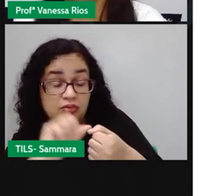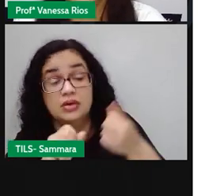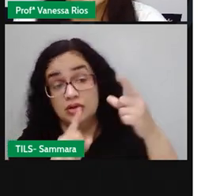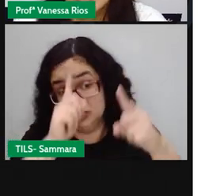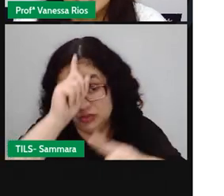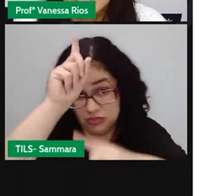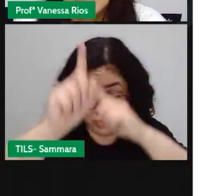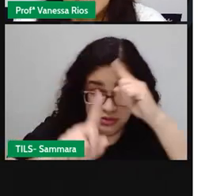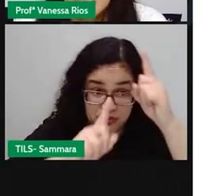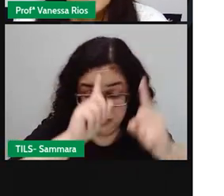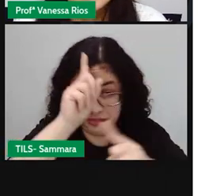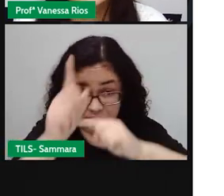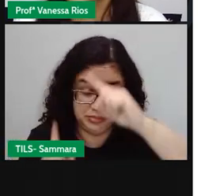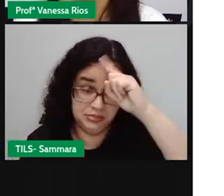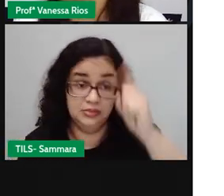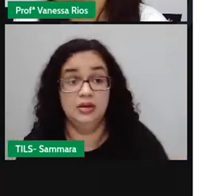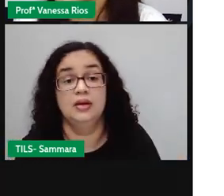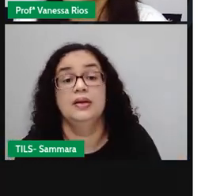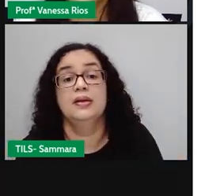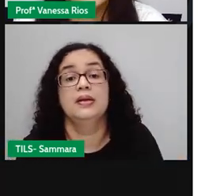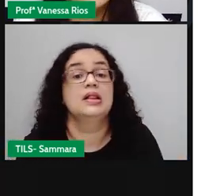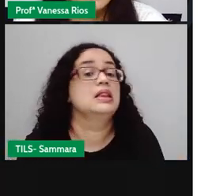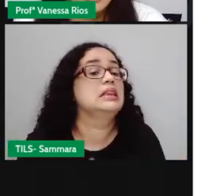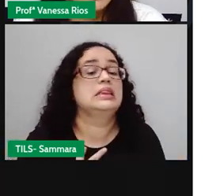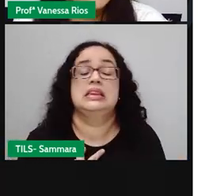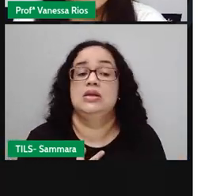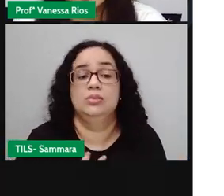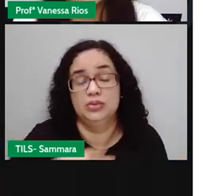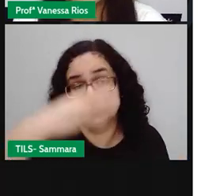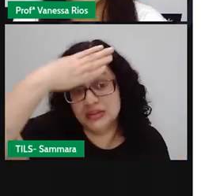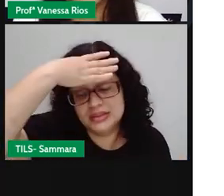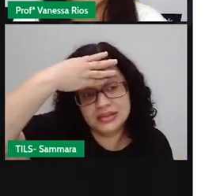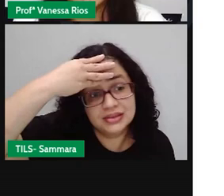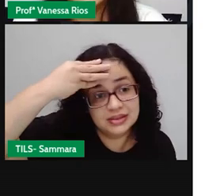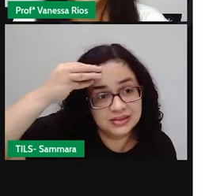são produzidos. Mas a gente não pode esquecer de